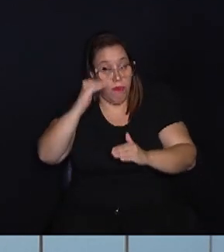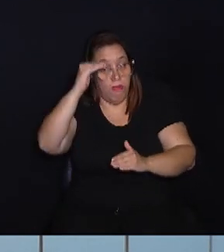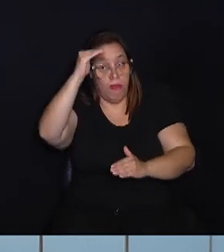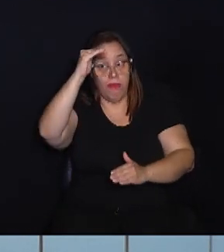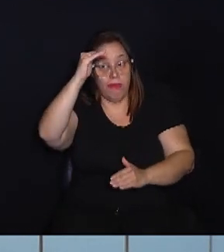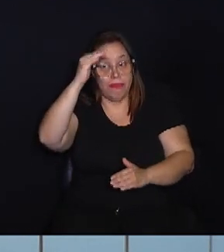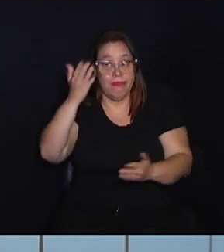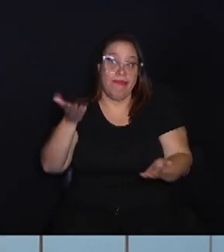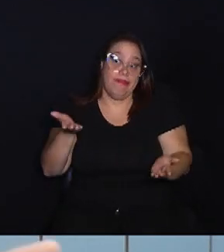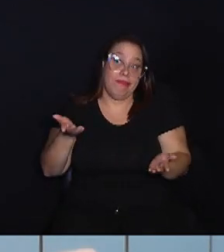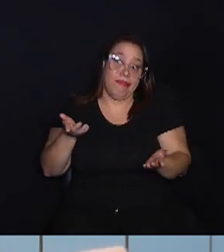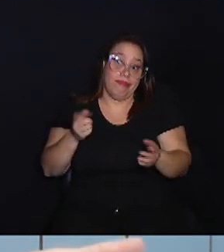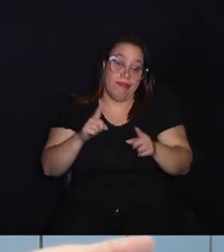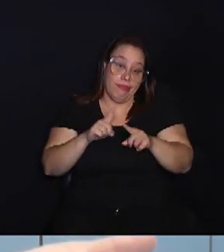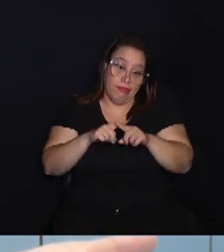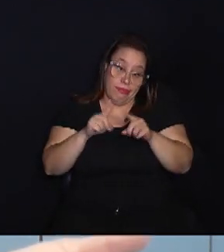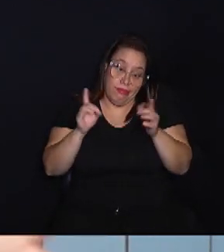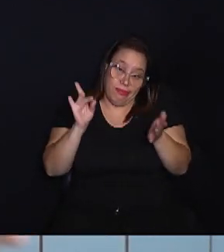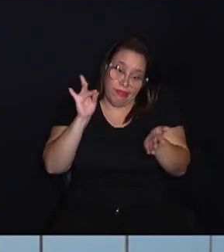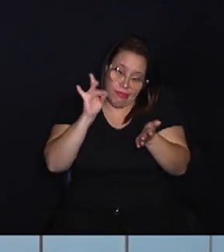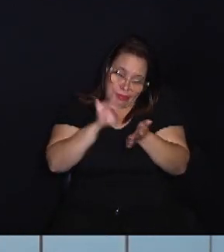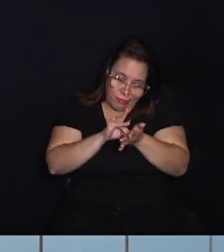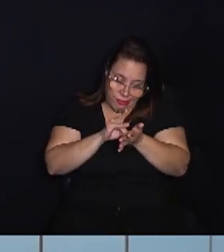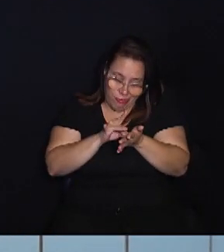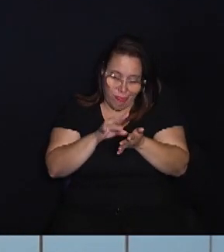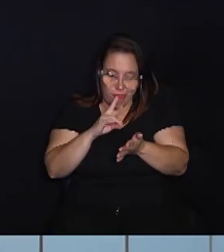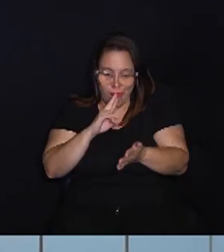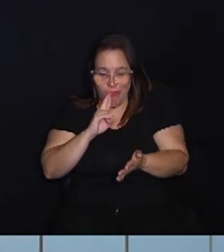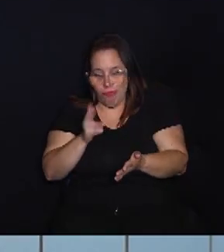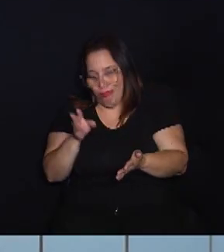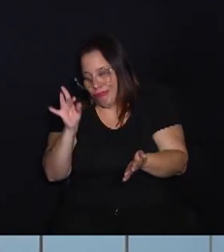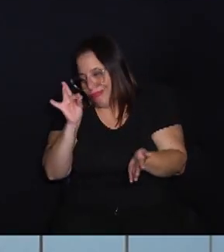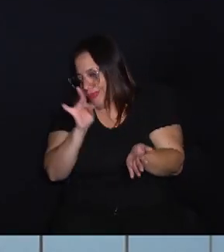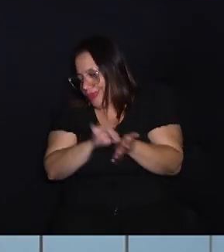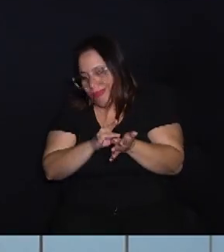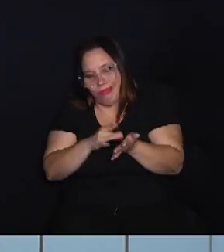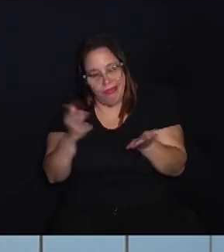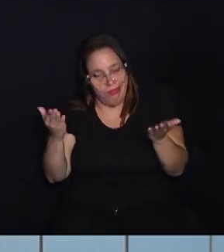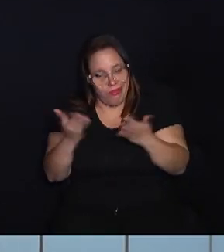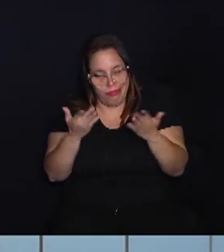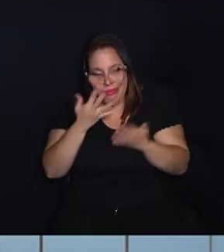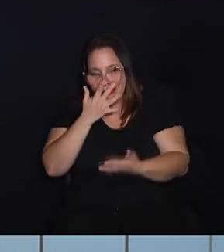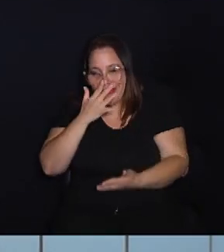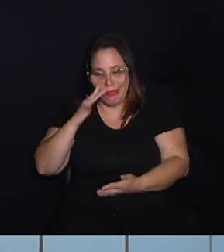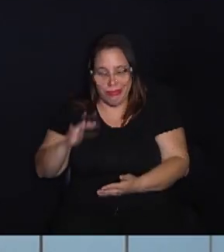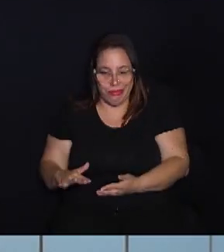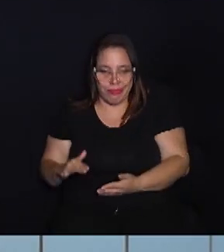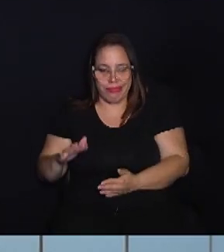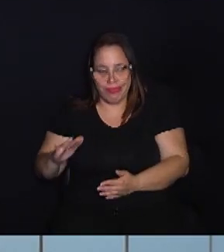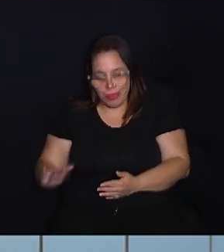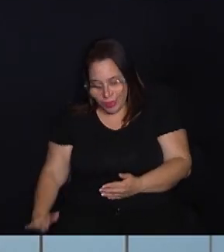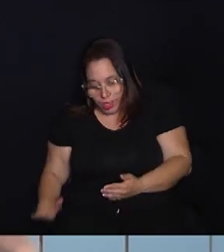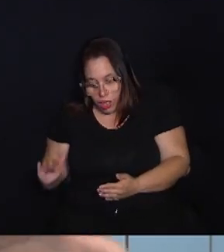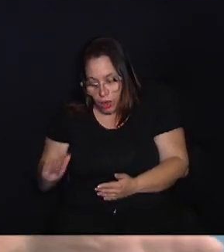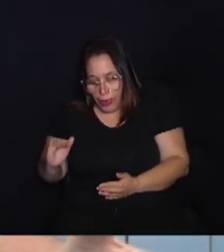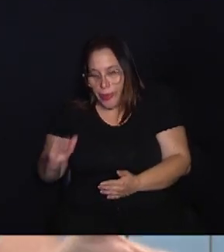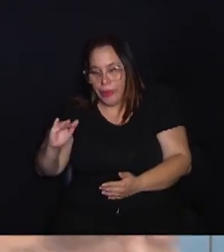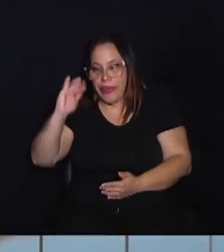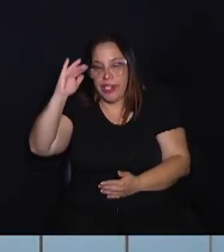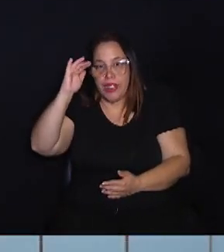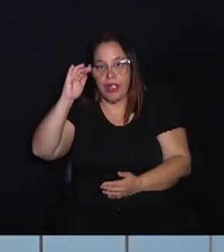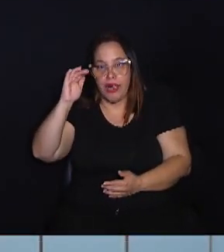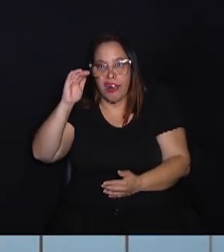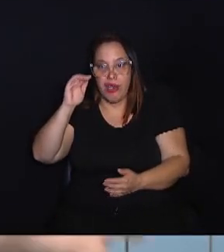evoluções, mas um fato é realidade, né? Hoje as crianças desde pequenas parece que já